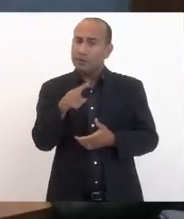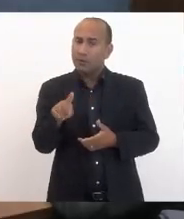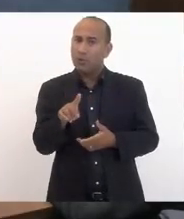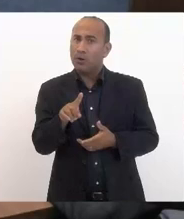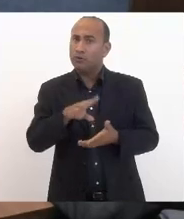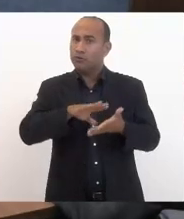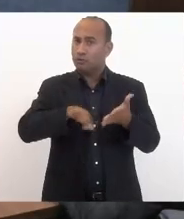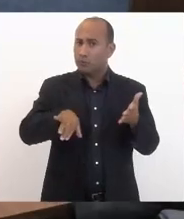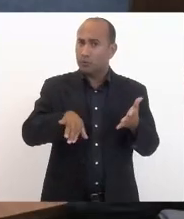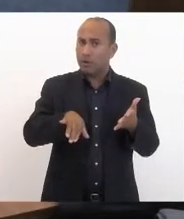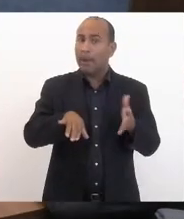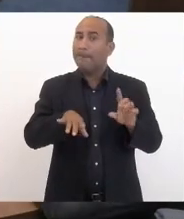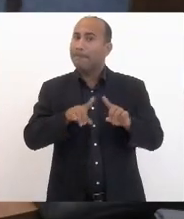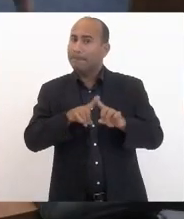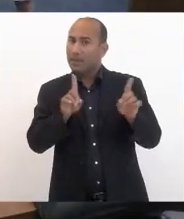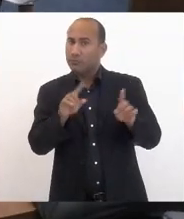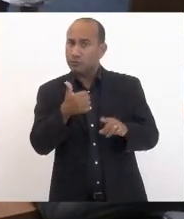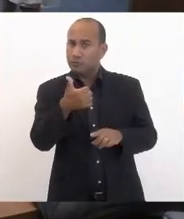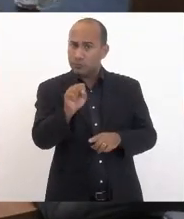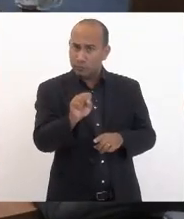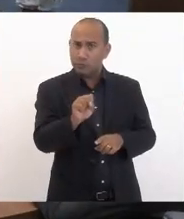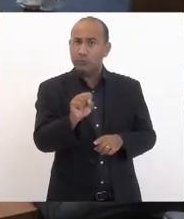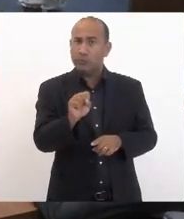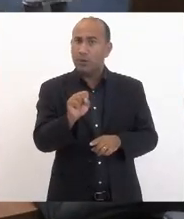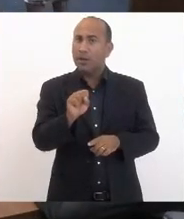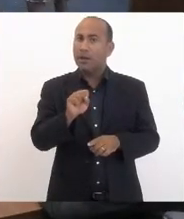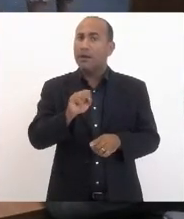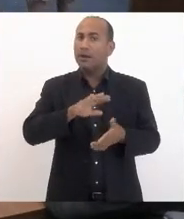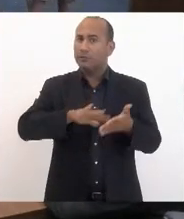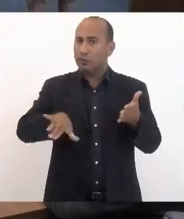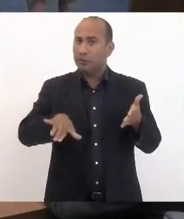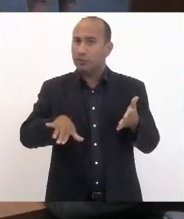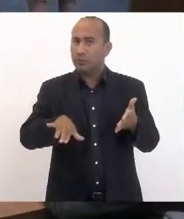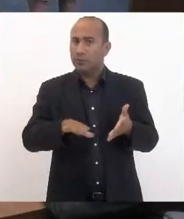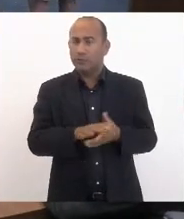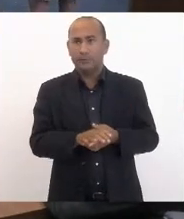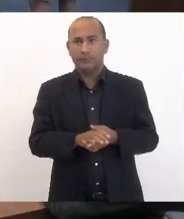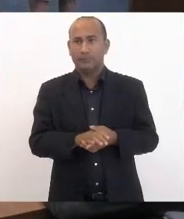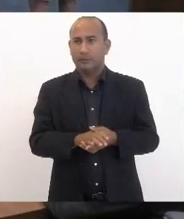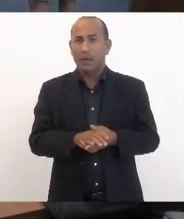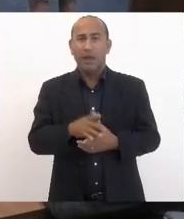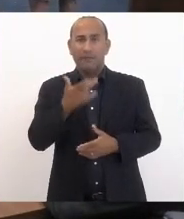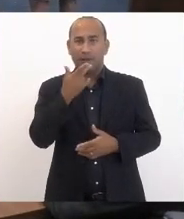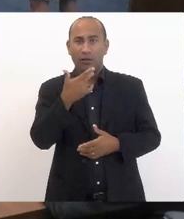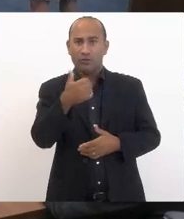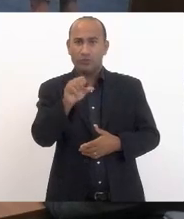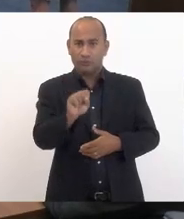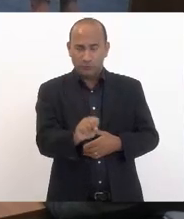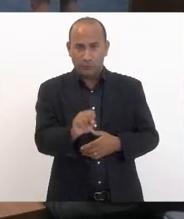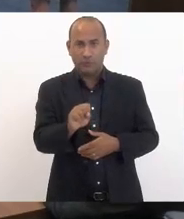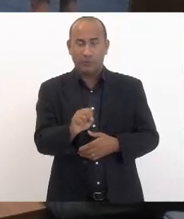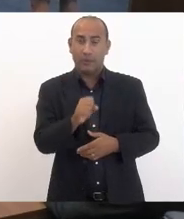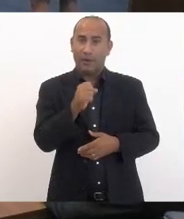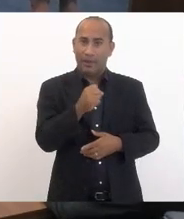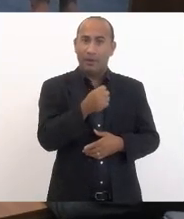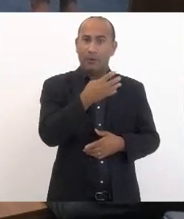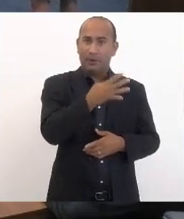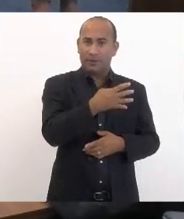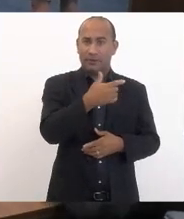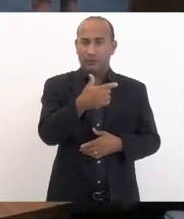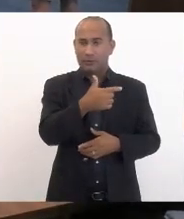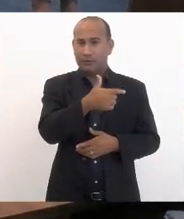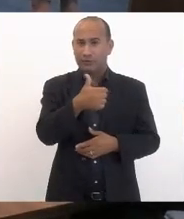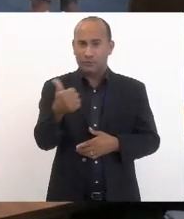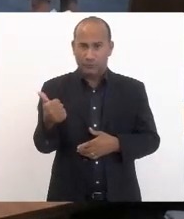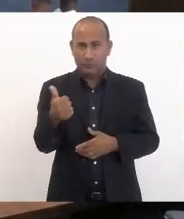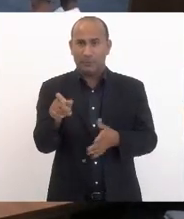18 derrubamos. Vossa Excelência perguntou o 18. Não, estou falando, o 18 na minha ordem é 42-21 de 21 do